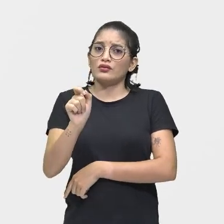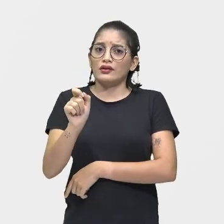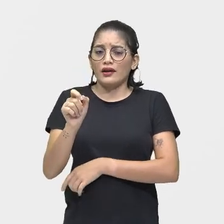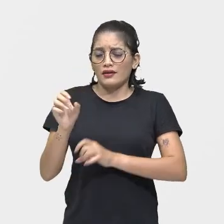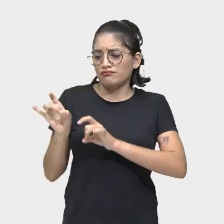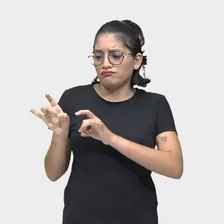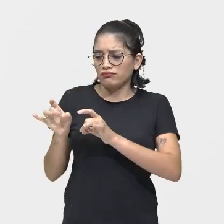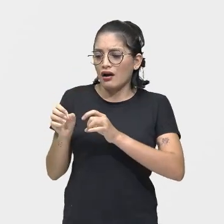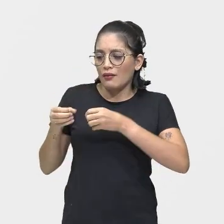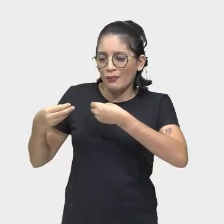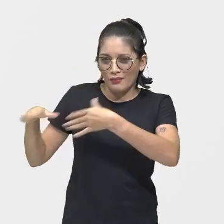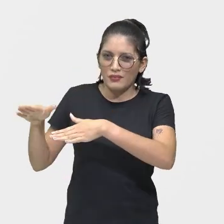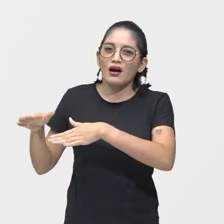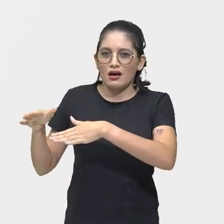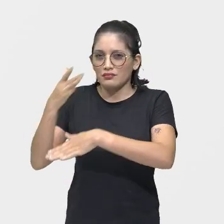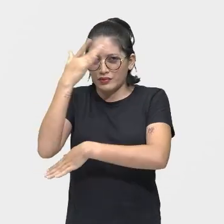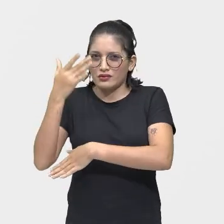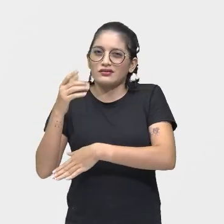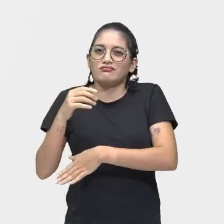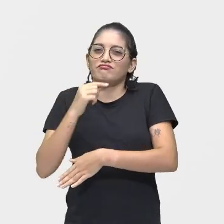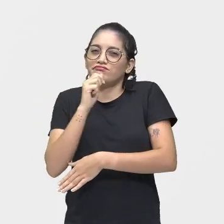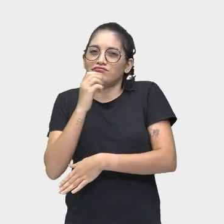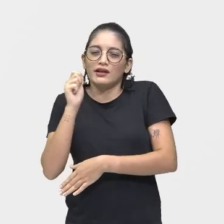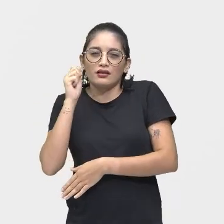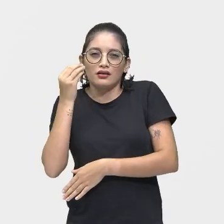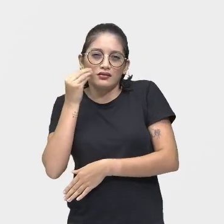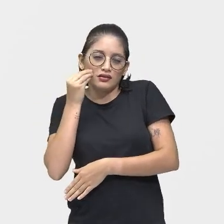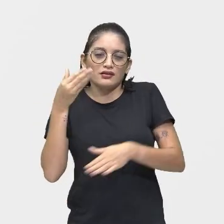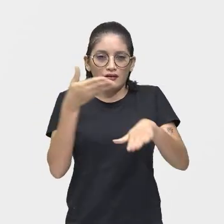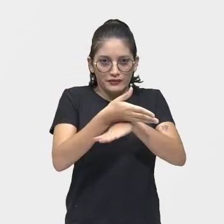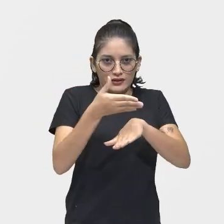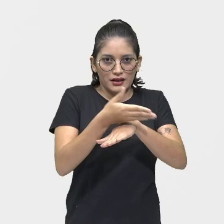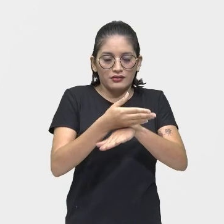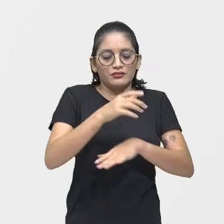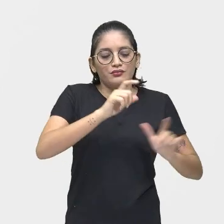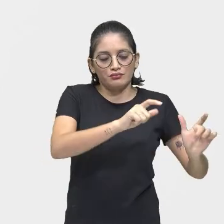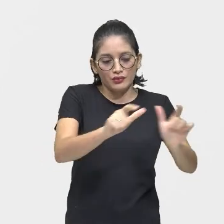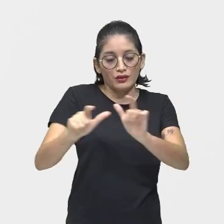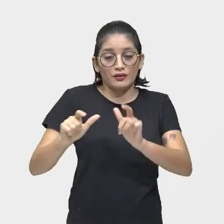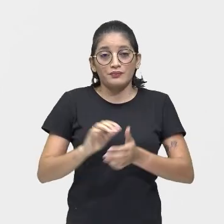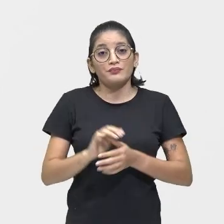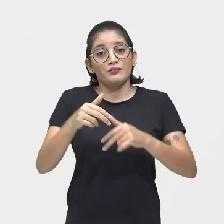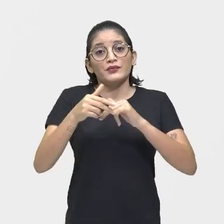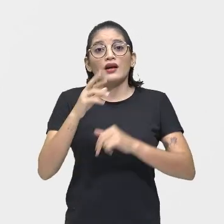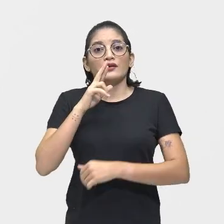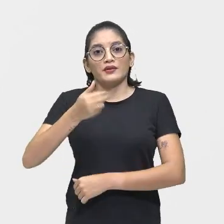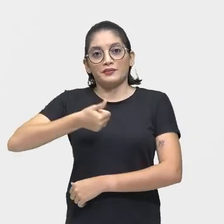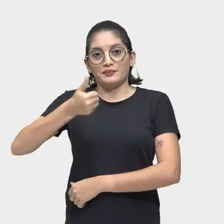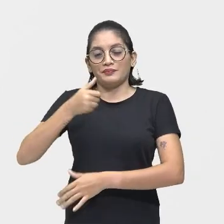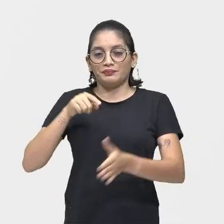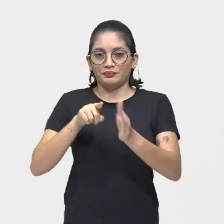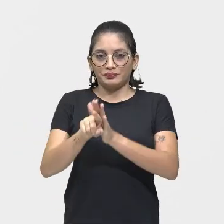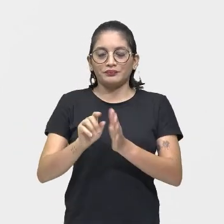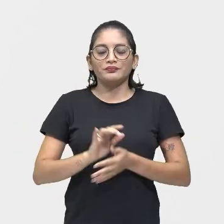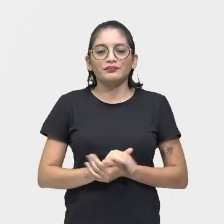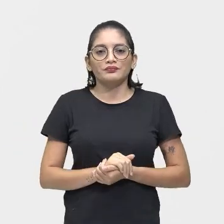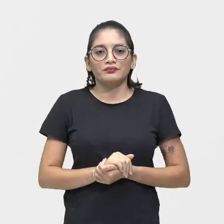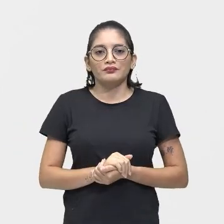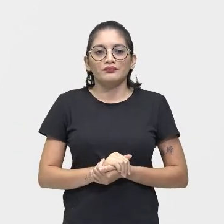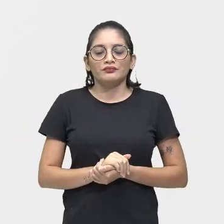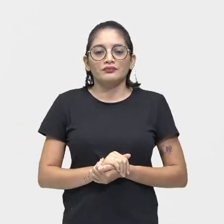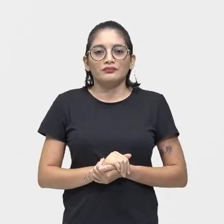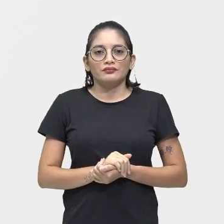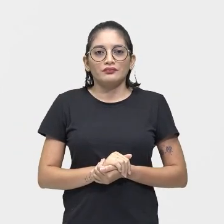de invasores. Portanto, essa é a resposta da primeira questão. Segunda questão, vou ver a resposta de